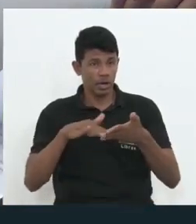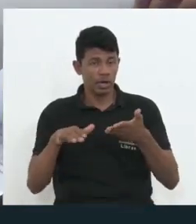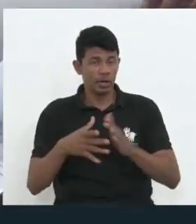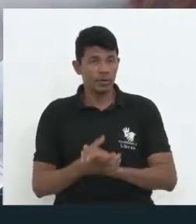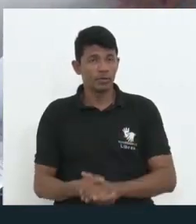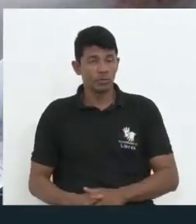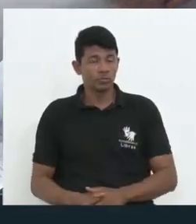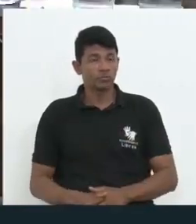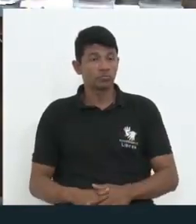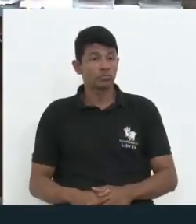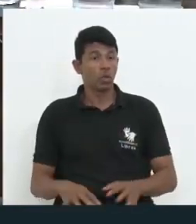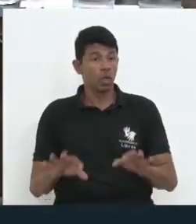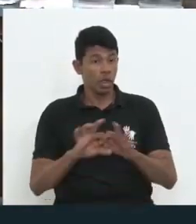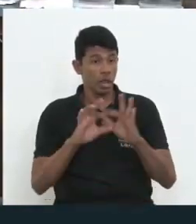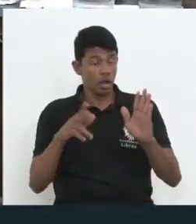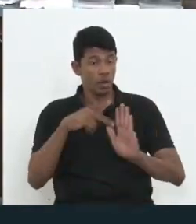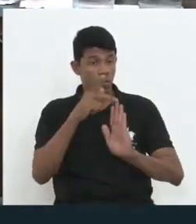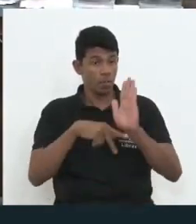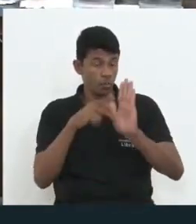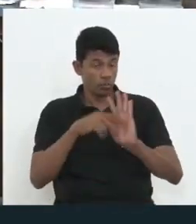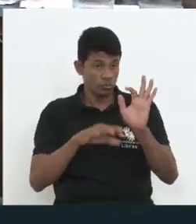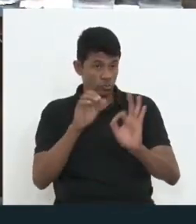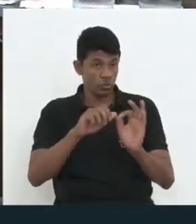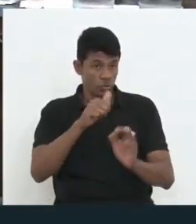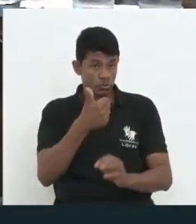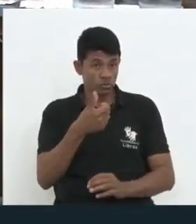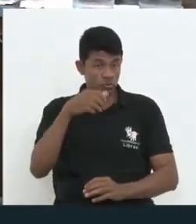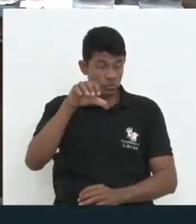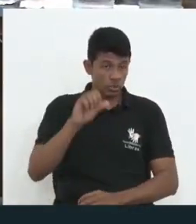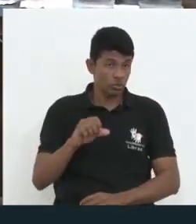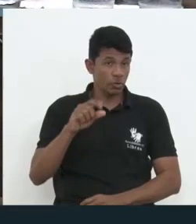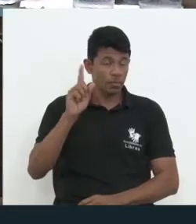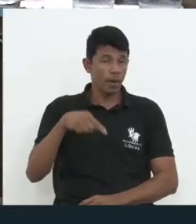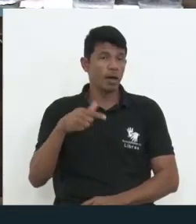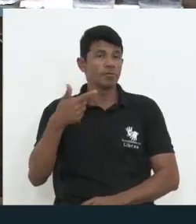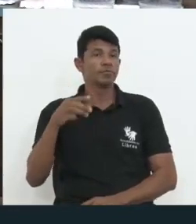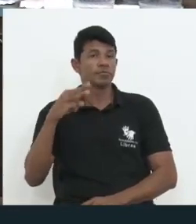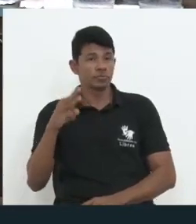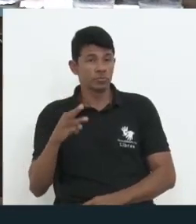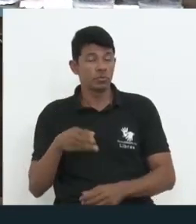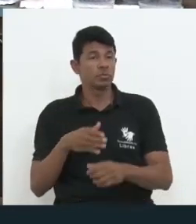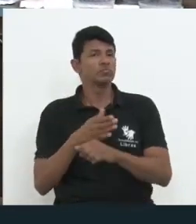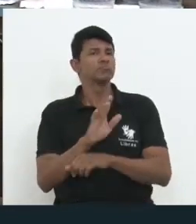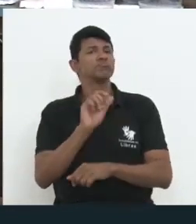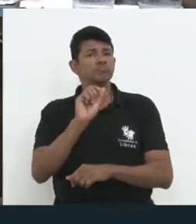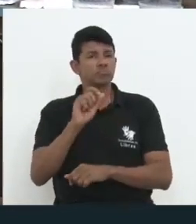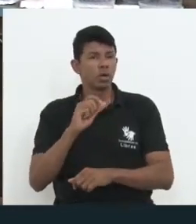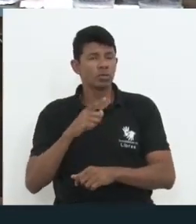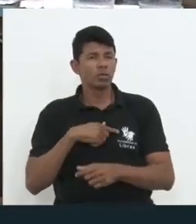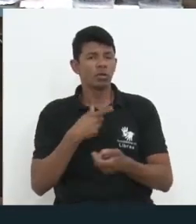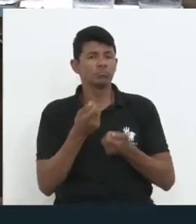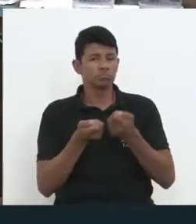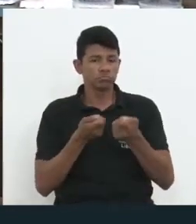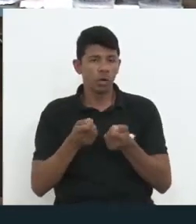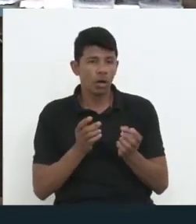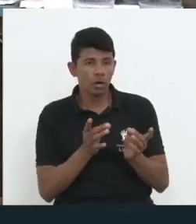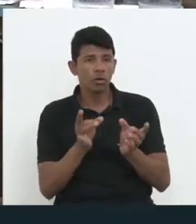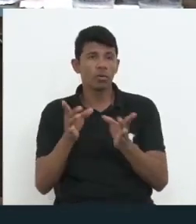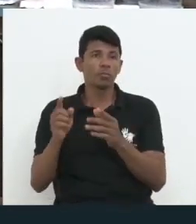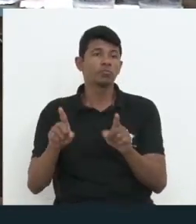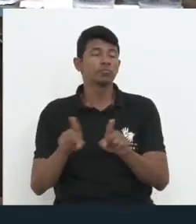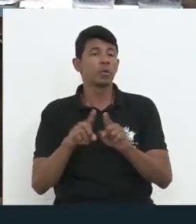Leitura e deliberação do projeto de lei número 1997/23. Dispõe sobre a comercialização,